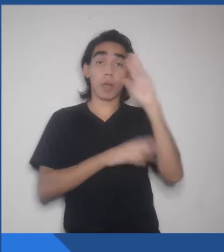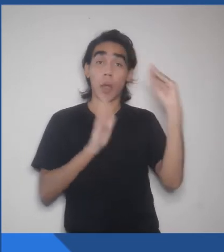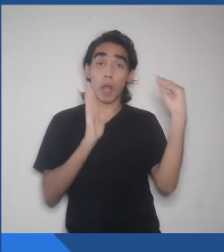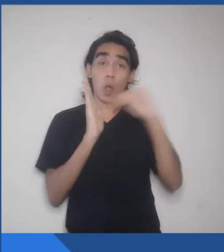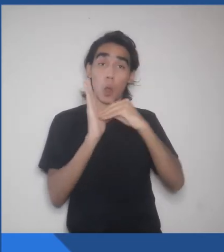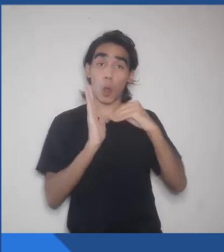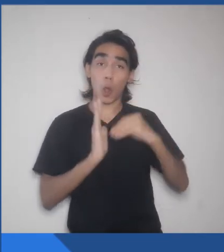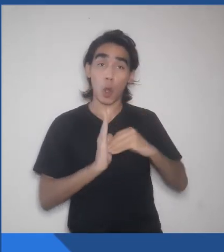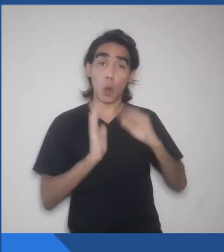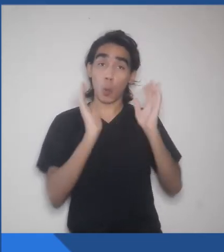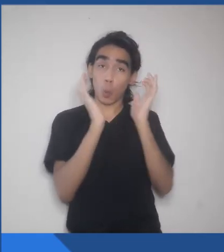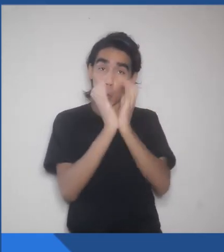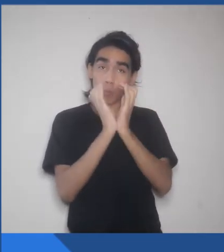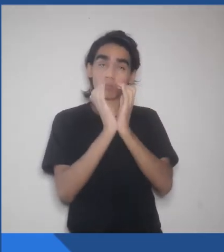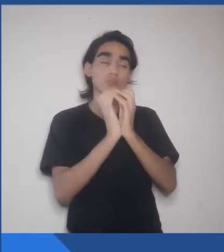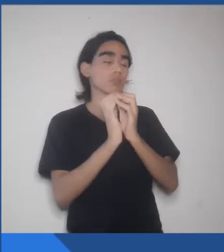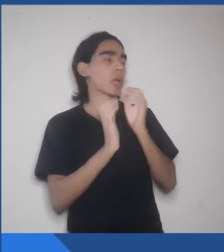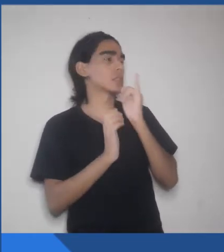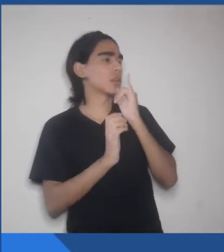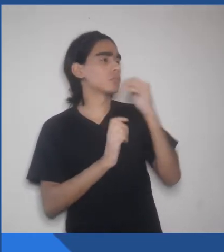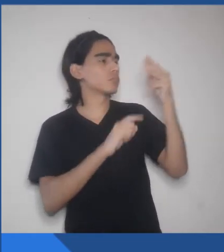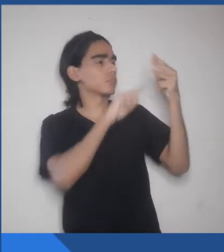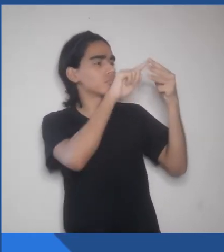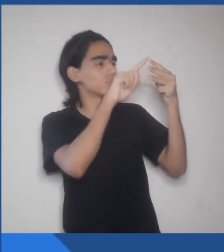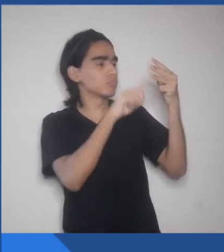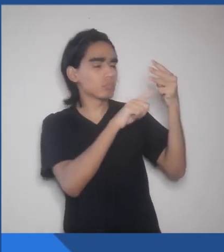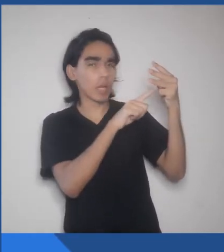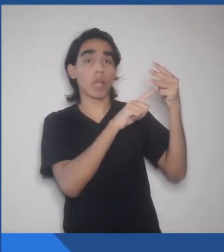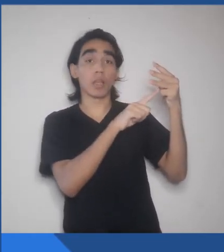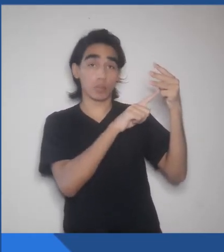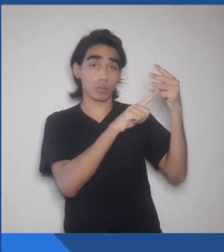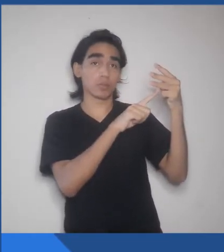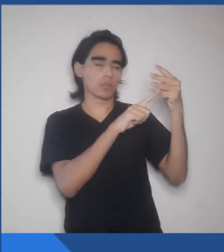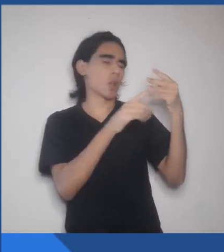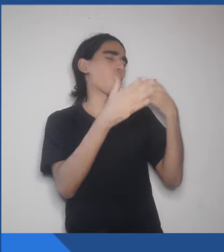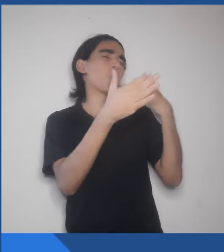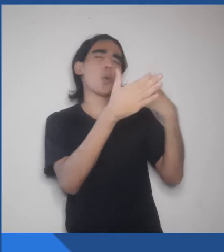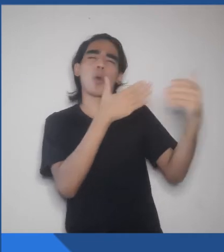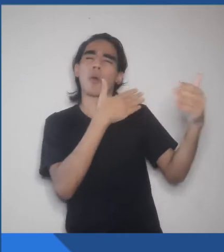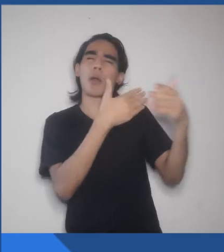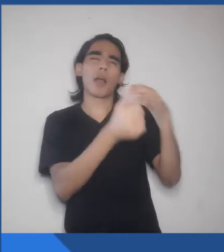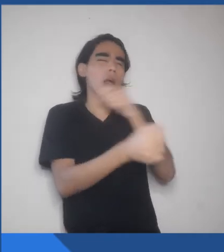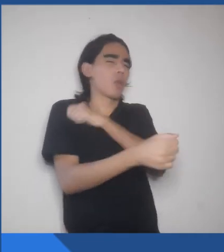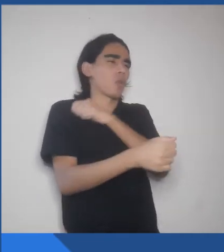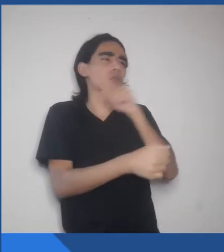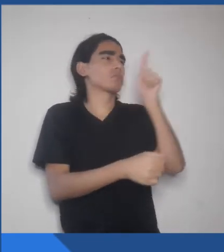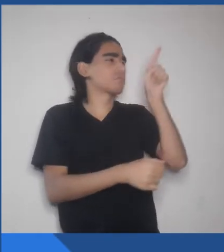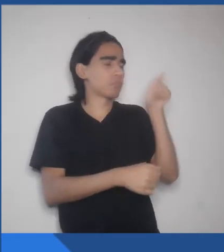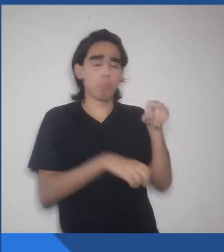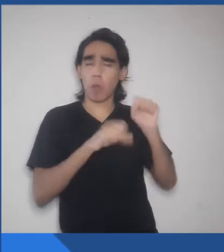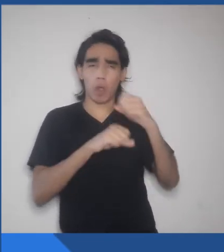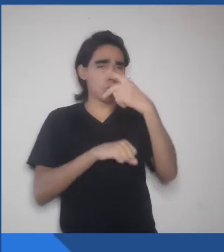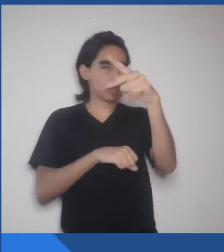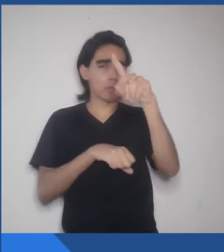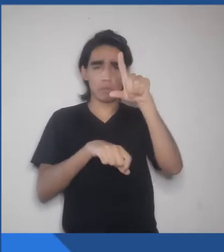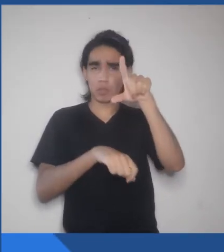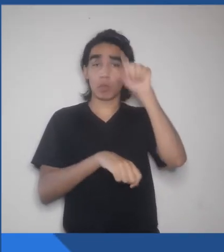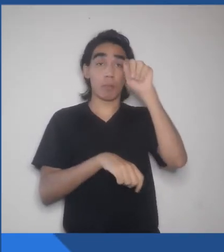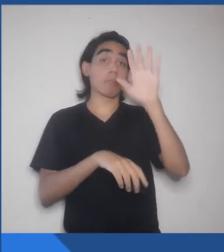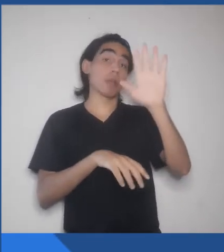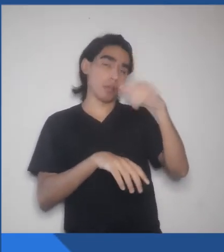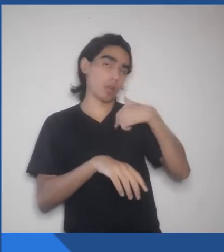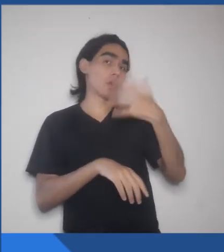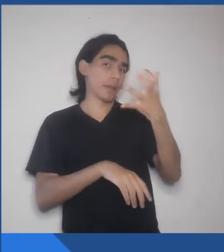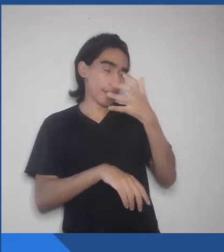1. Eu quero matricular os 3 primeiros, mas você poderia matricular qualquer estudante ou qualquer usuário aí no seu curso, né? Eu